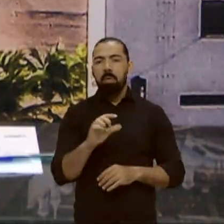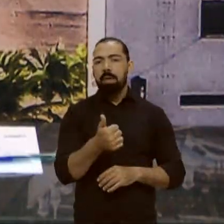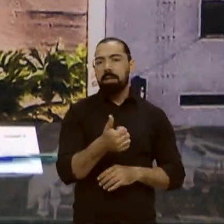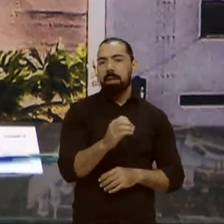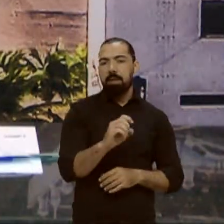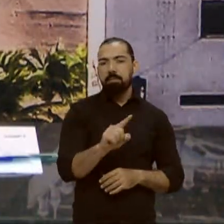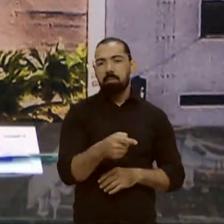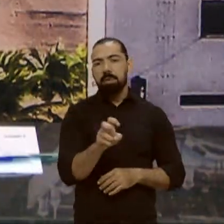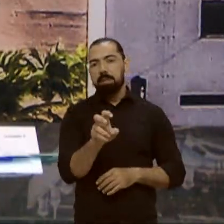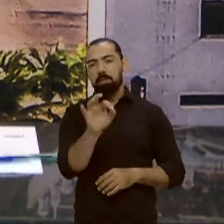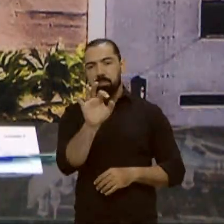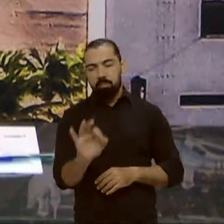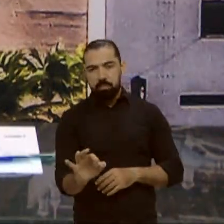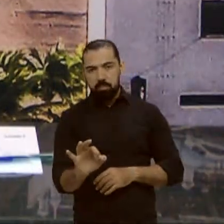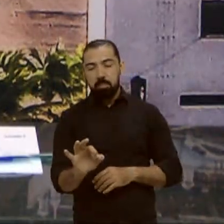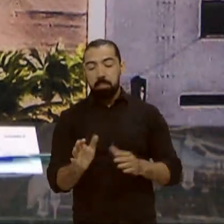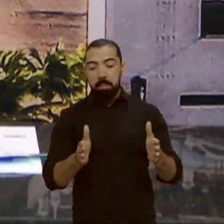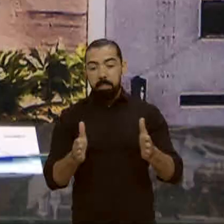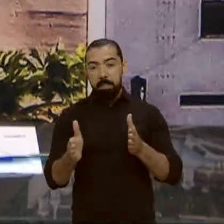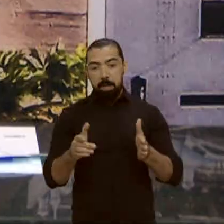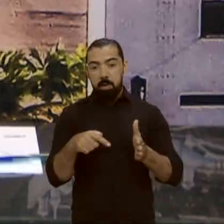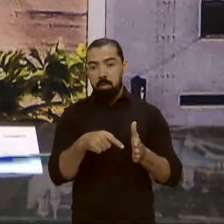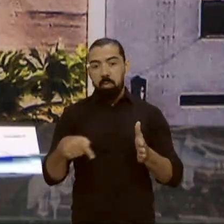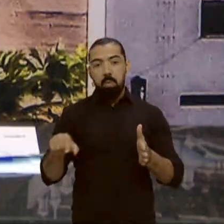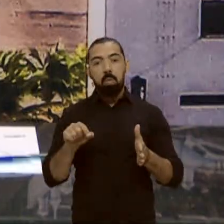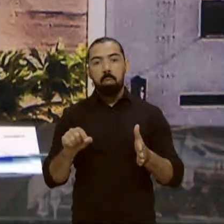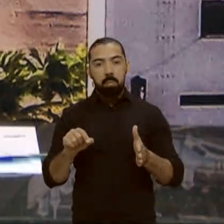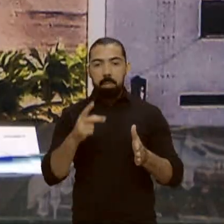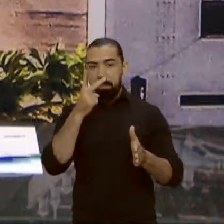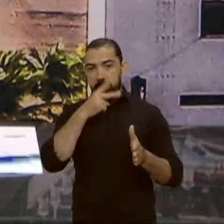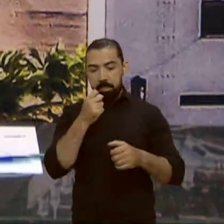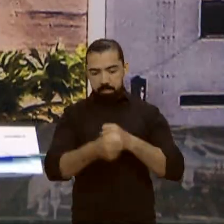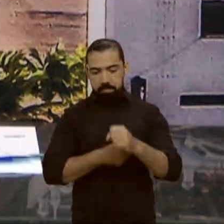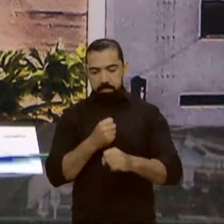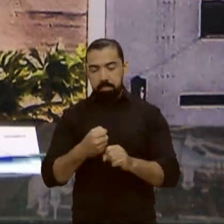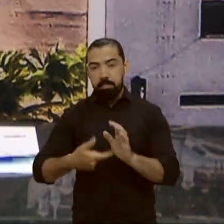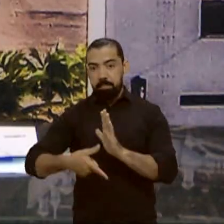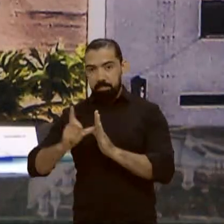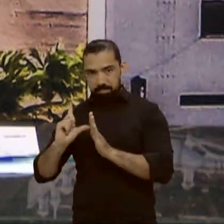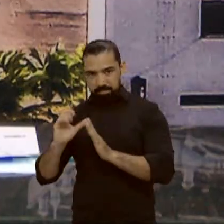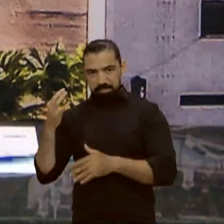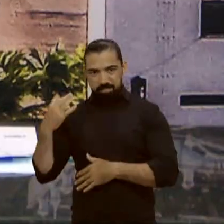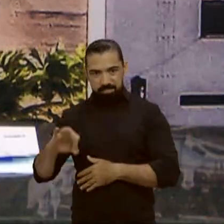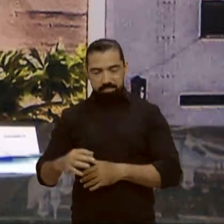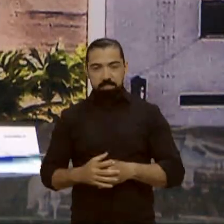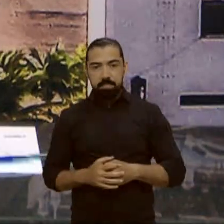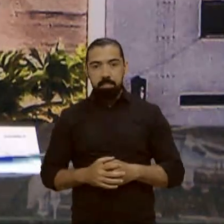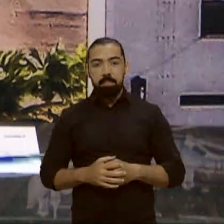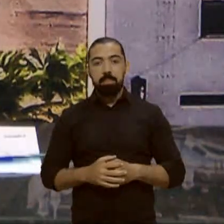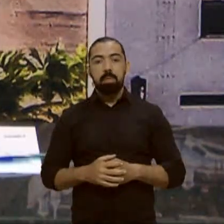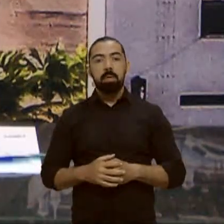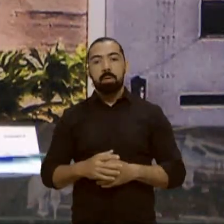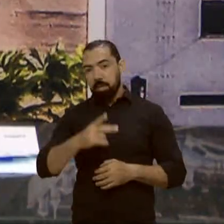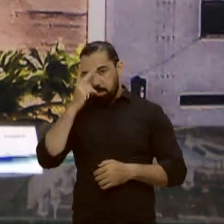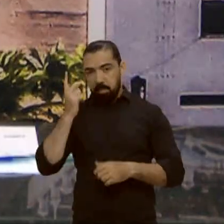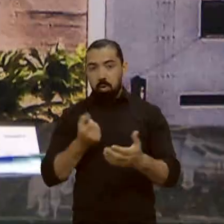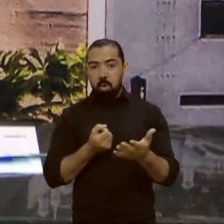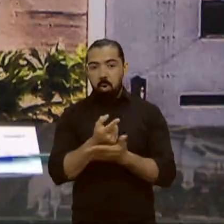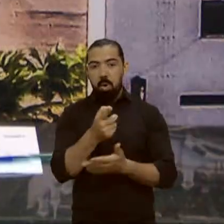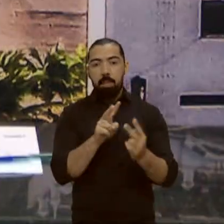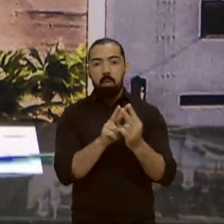10,5% sobre o período equivalente do ano anterior. O volume de pedidos eletrônicos